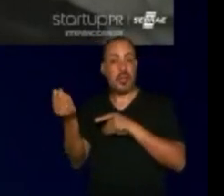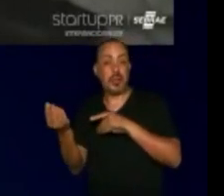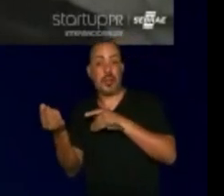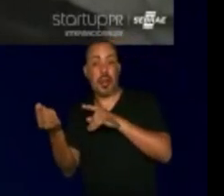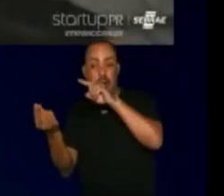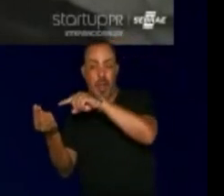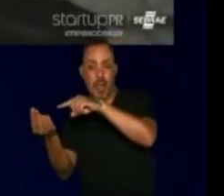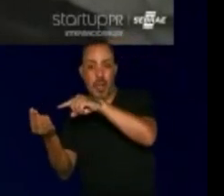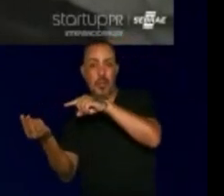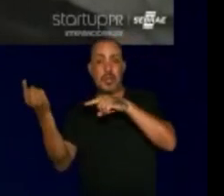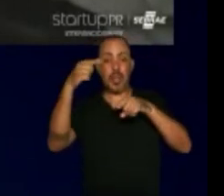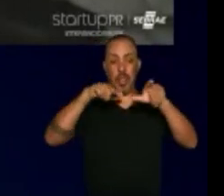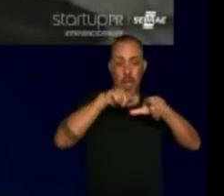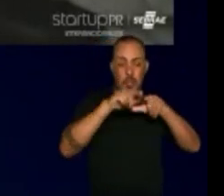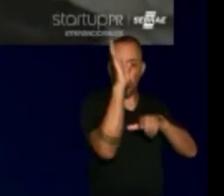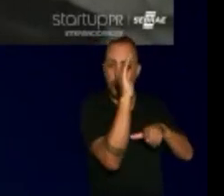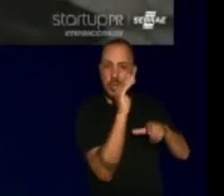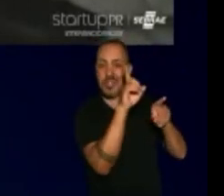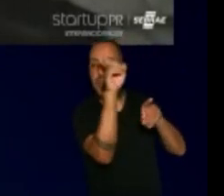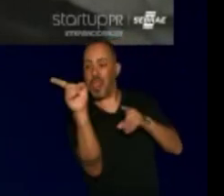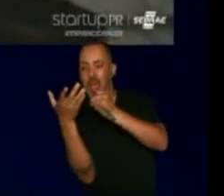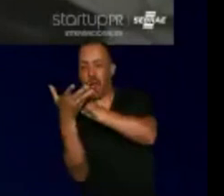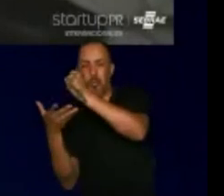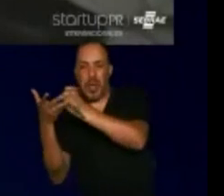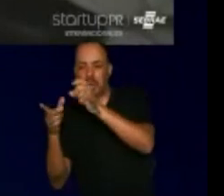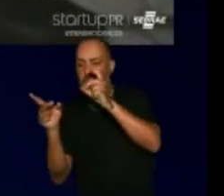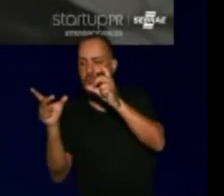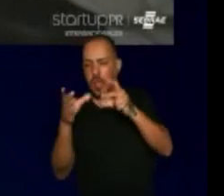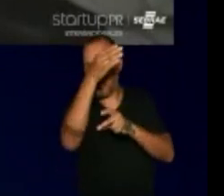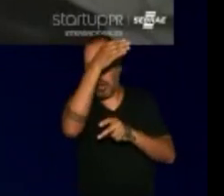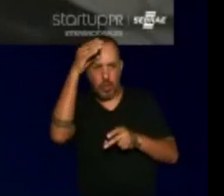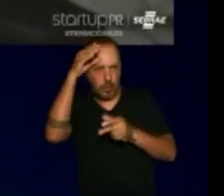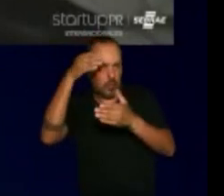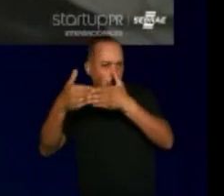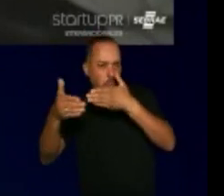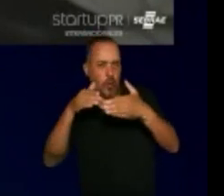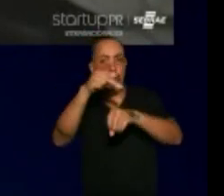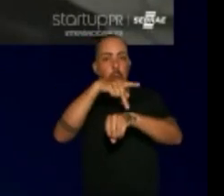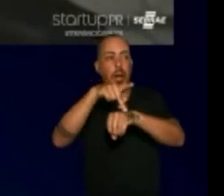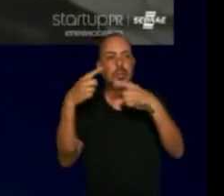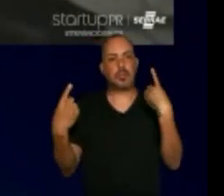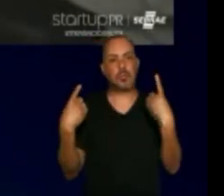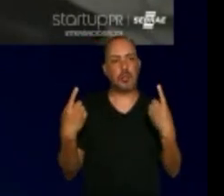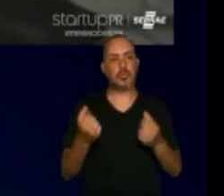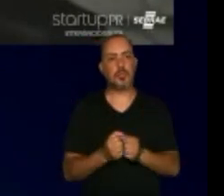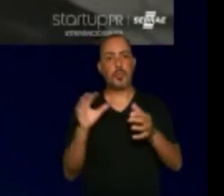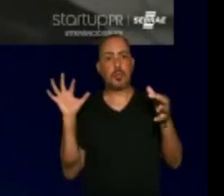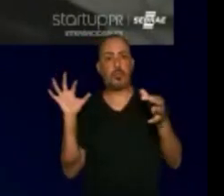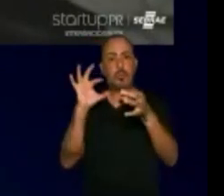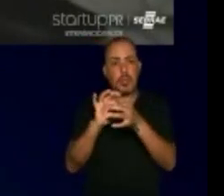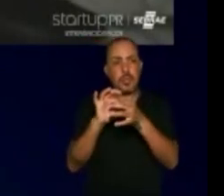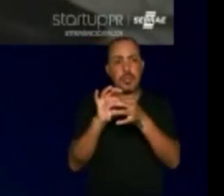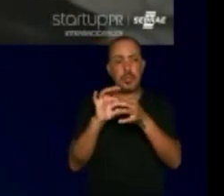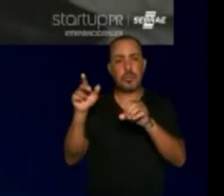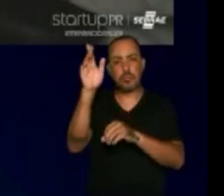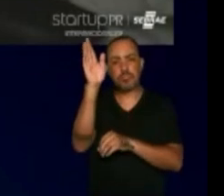sua base lá. Então, para você poder vender, para você ter os clientes que você vai estar trabalhando, seja na Estônia ou na Europa. Conexão com os principais atores